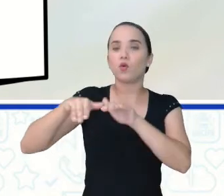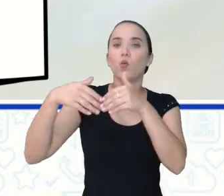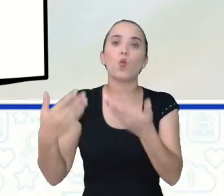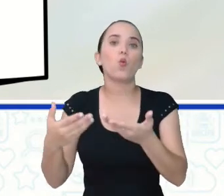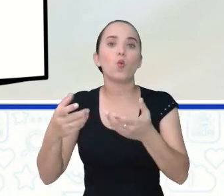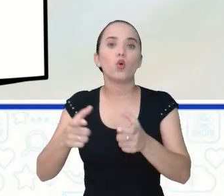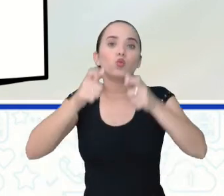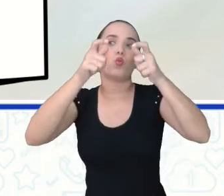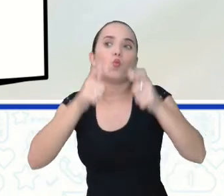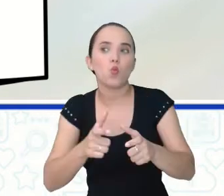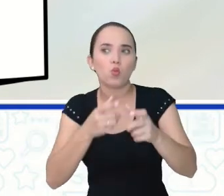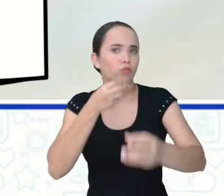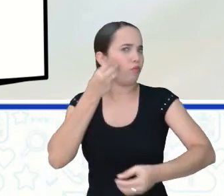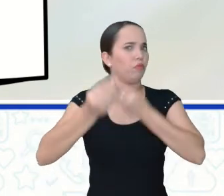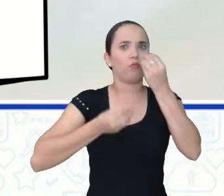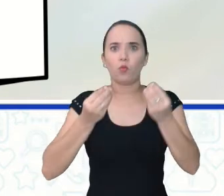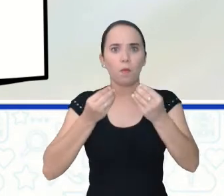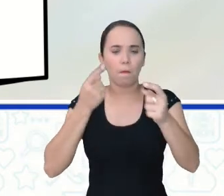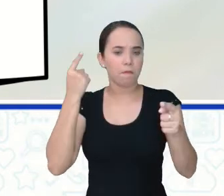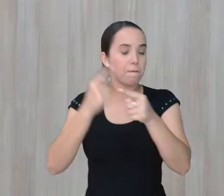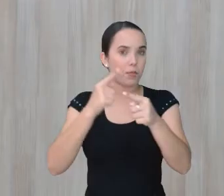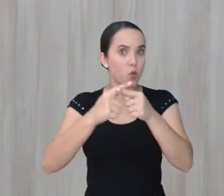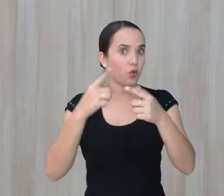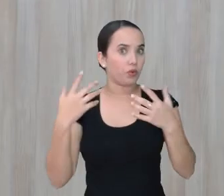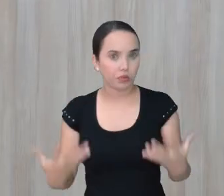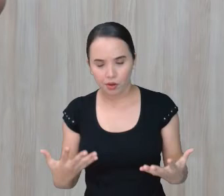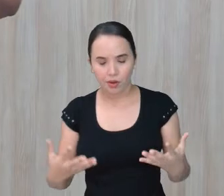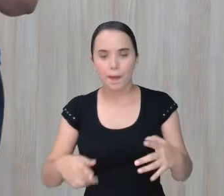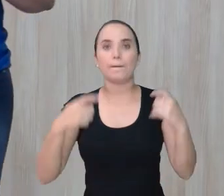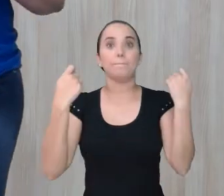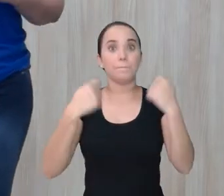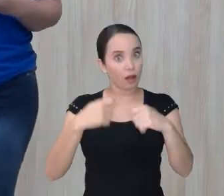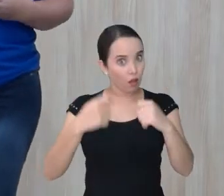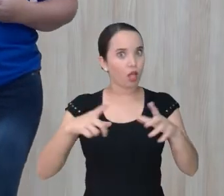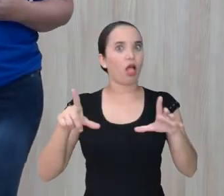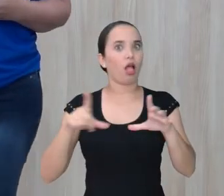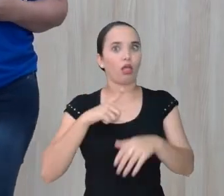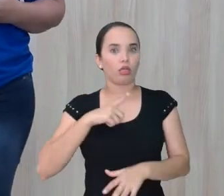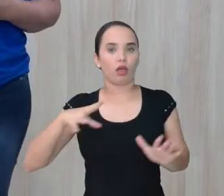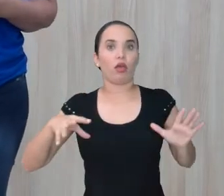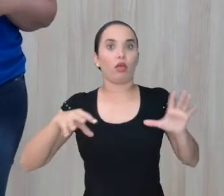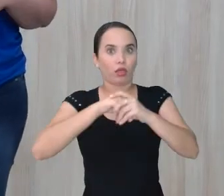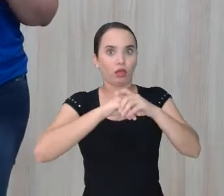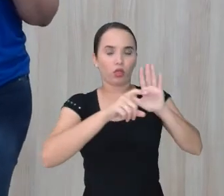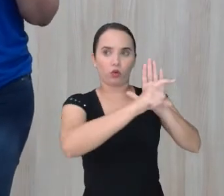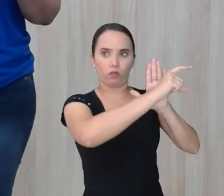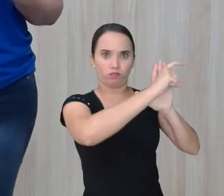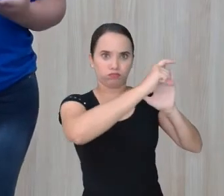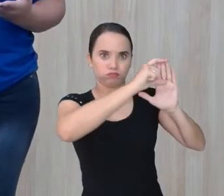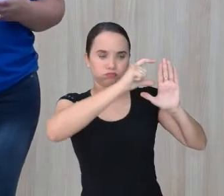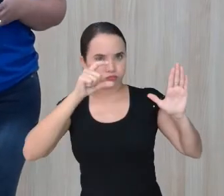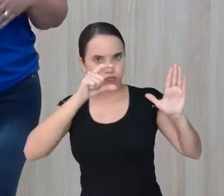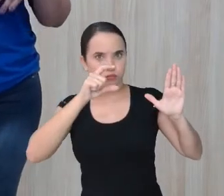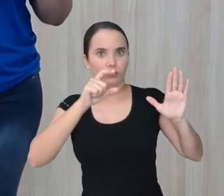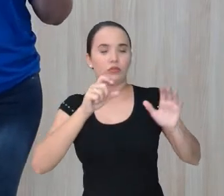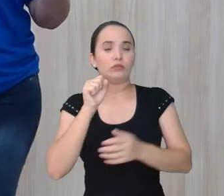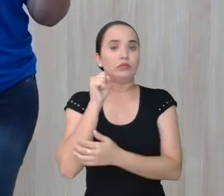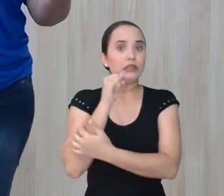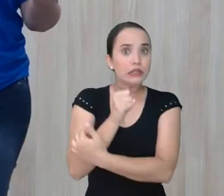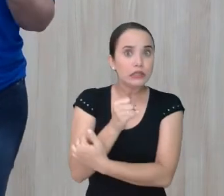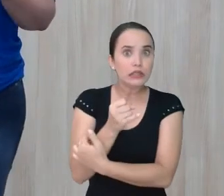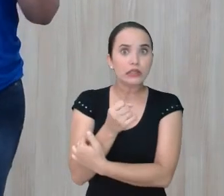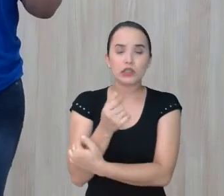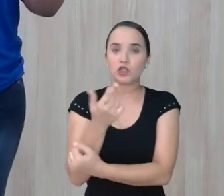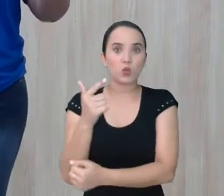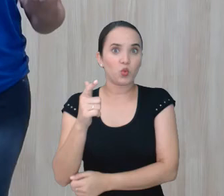quê. Beleza? Se esse primeiro parágrafo ele não responder essas perguntas, essa escrita, essa informação,